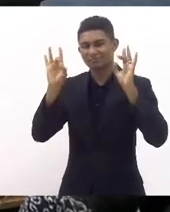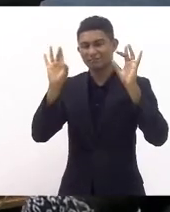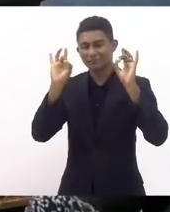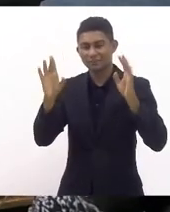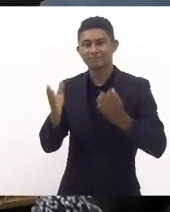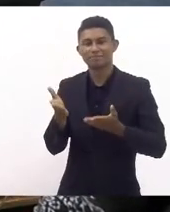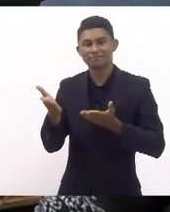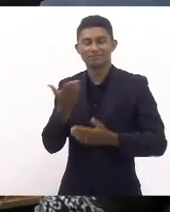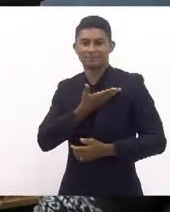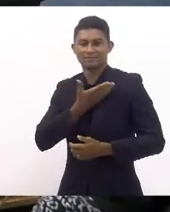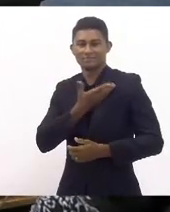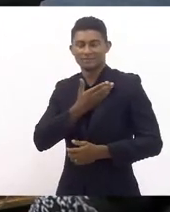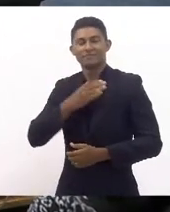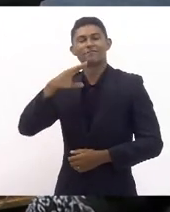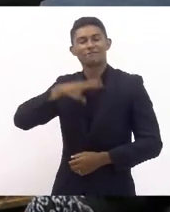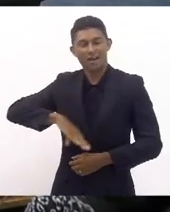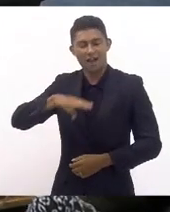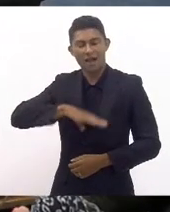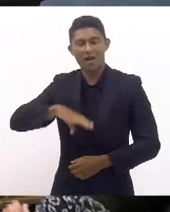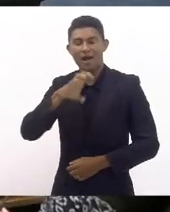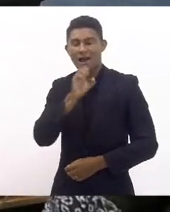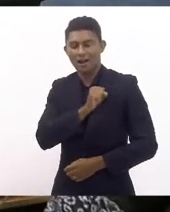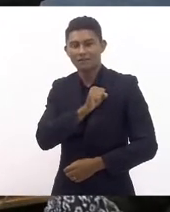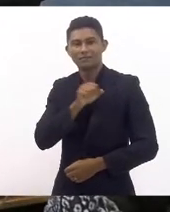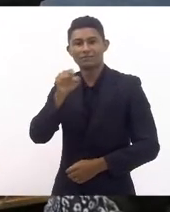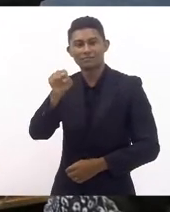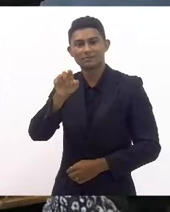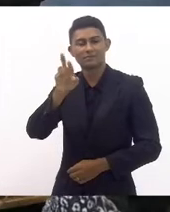amigo vascaíno, Rosenberg Reis.